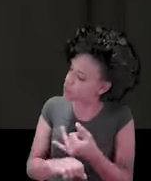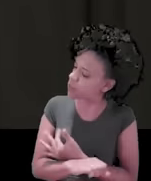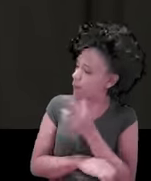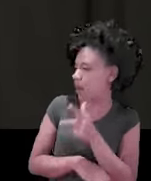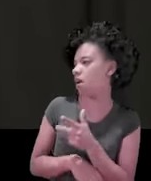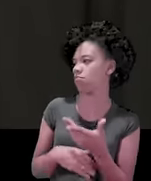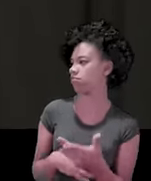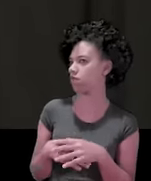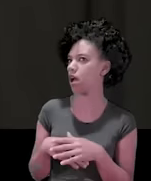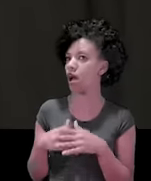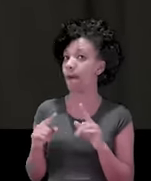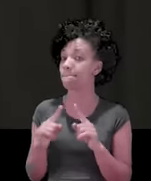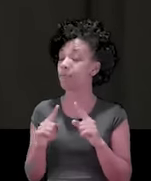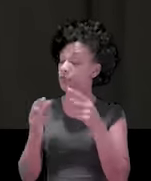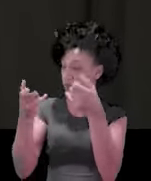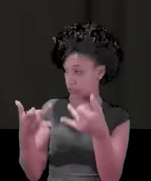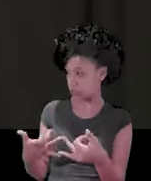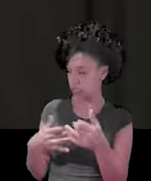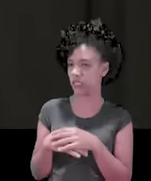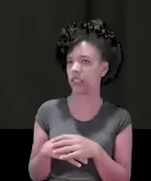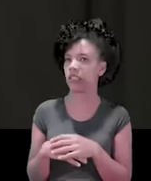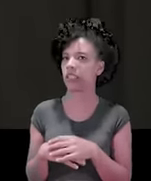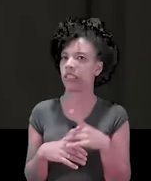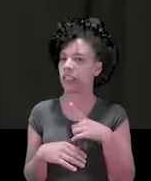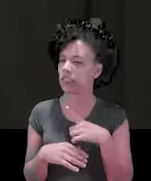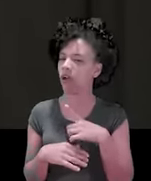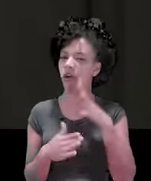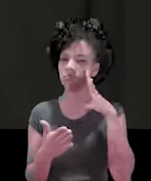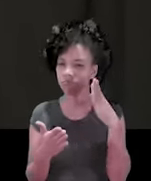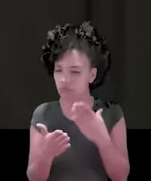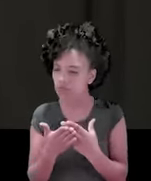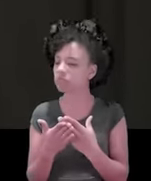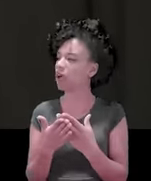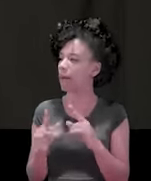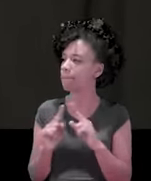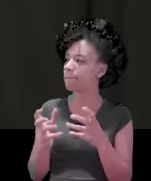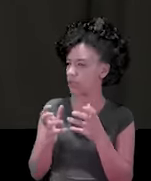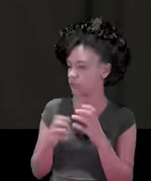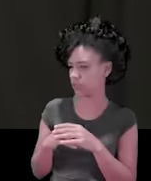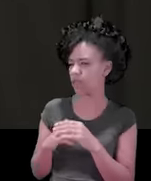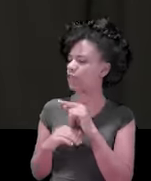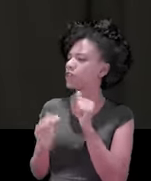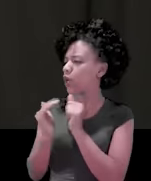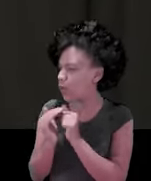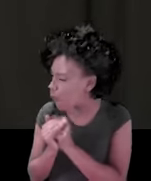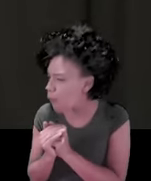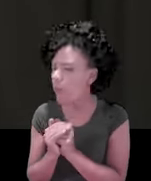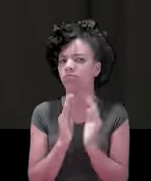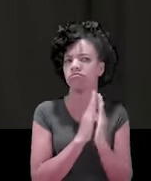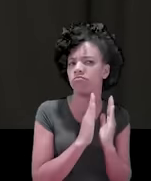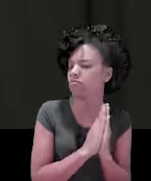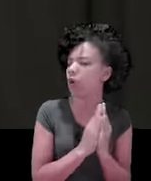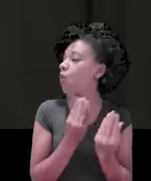me inspira para cá e quando você fala da coisa da crença tal eu queria ouvir você rezou você